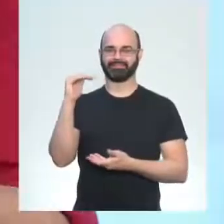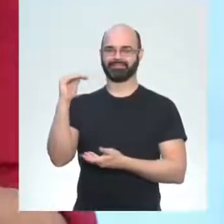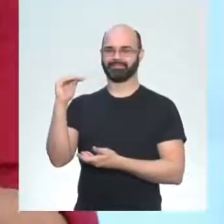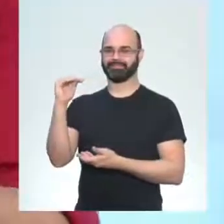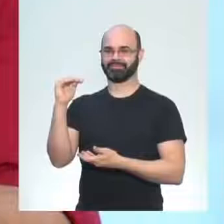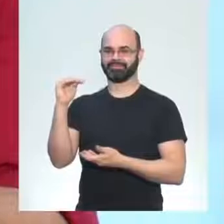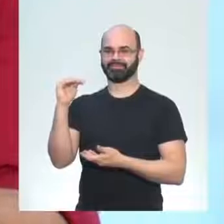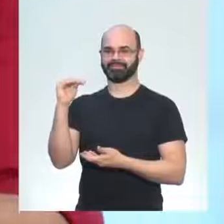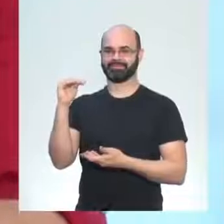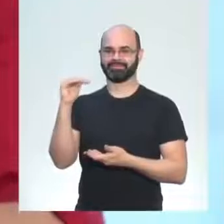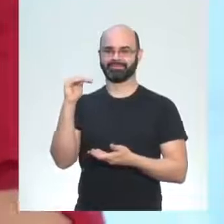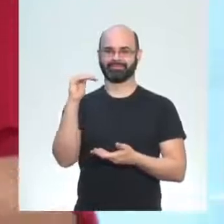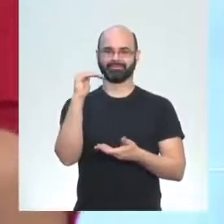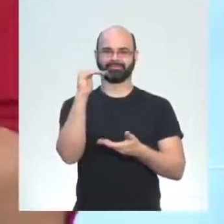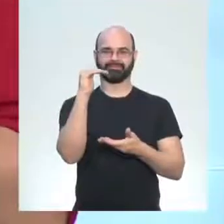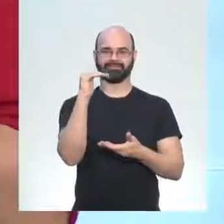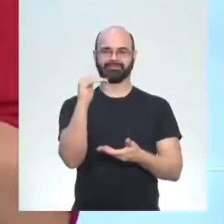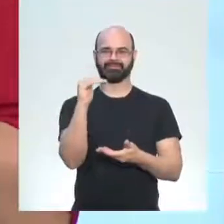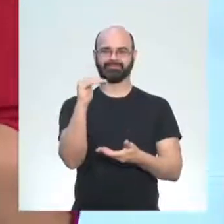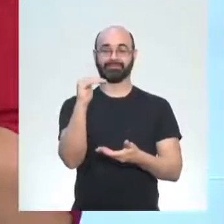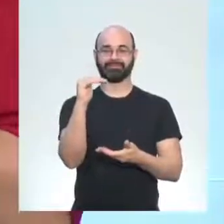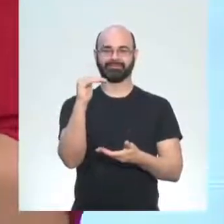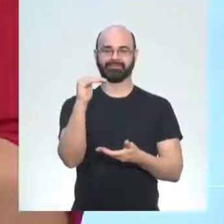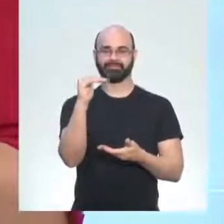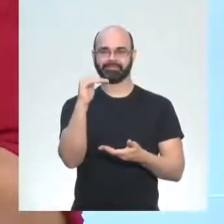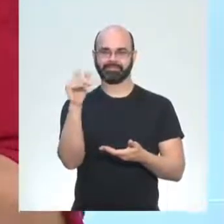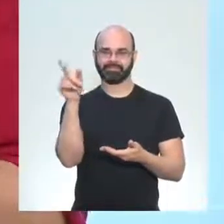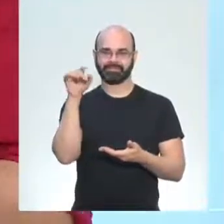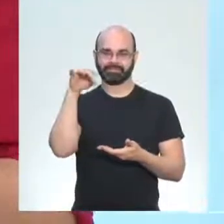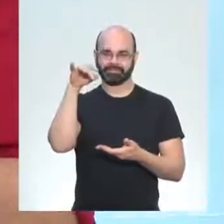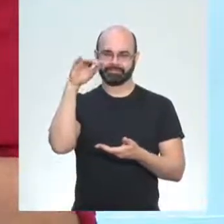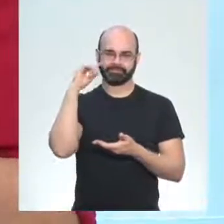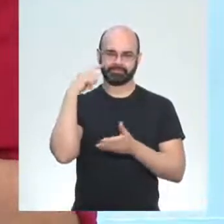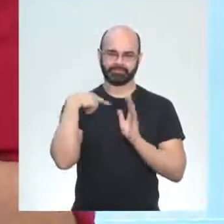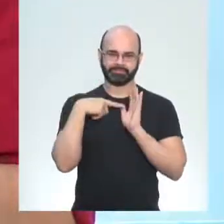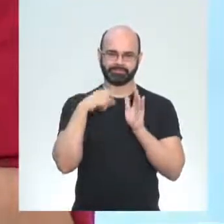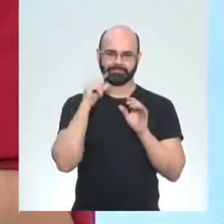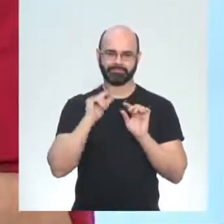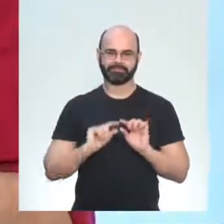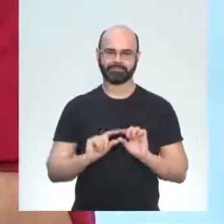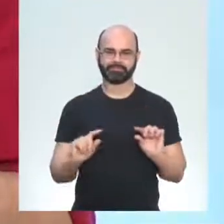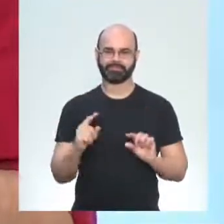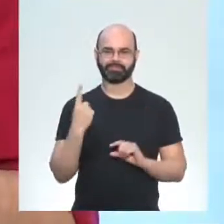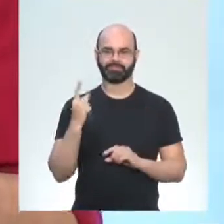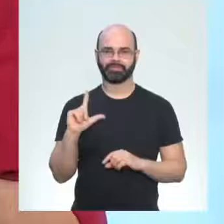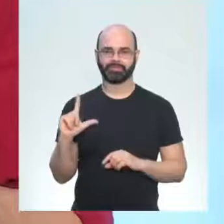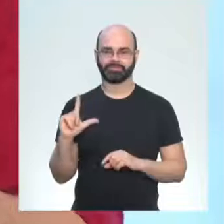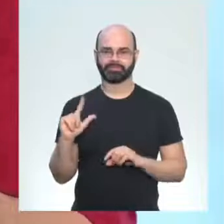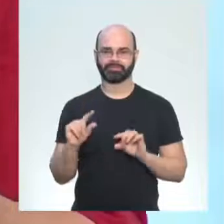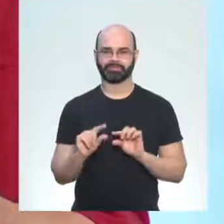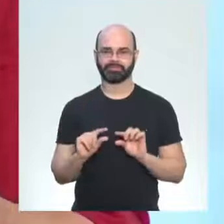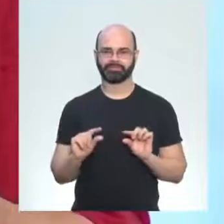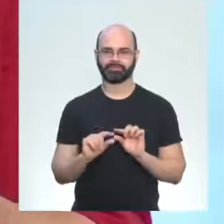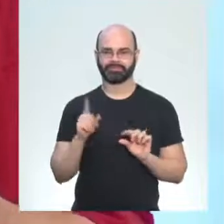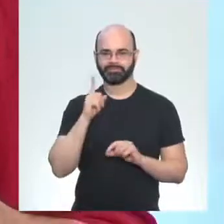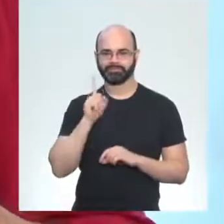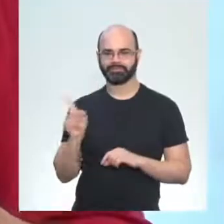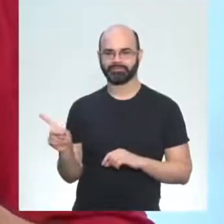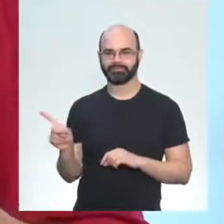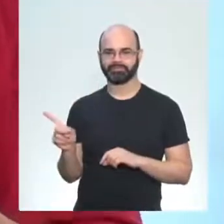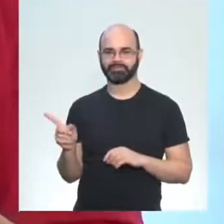Aqui, ó. Pronto, ó. Aqui, pronto, tem um pouquinho aqui para aparecer. Aqui está escrito, ó, 1 litro, né?